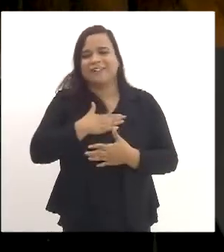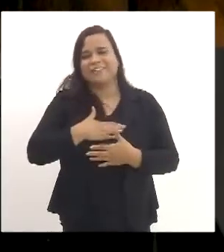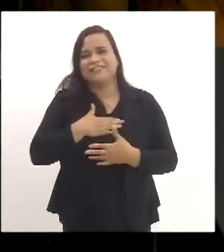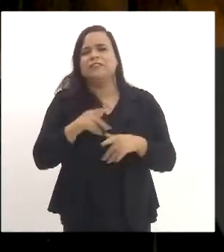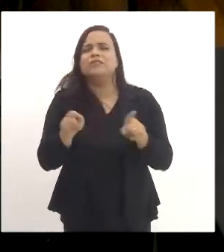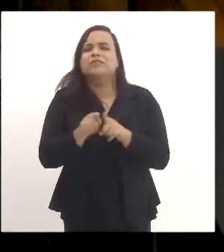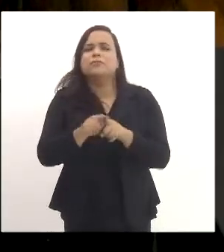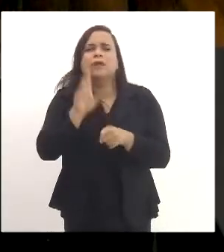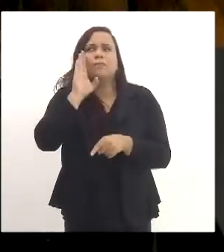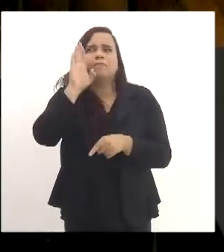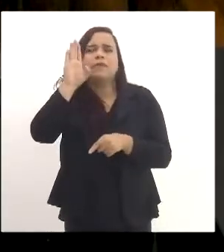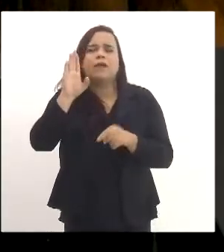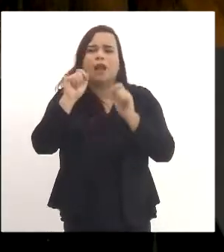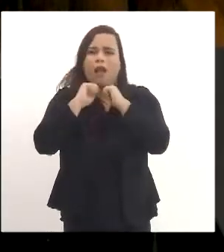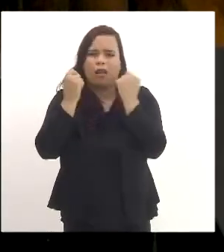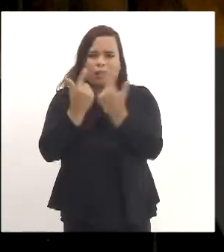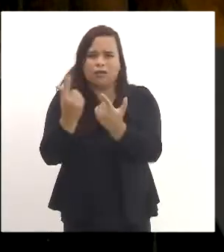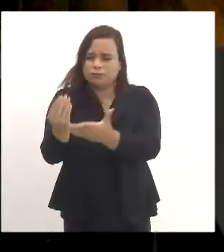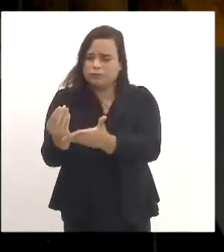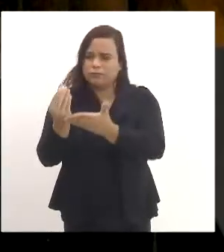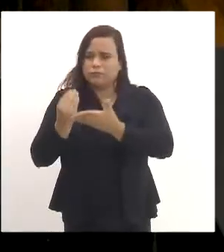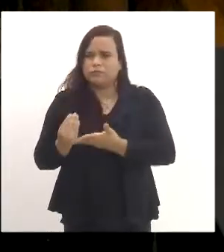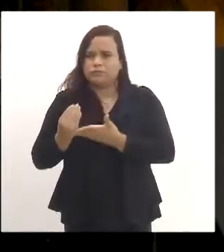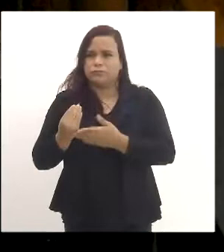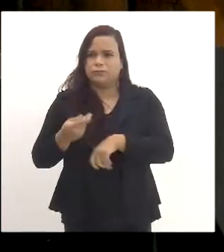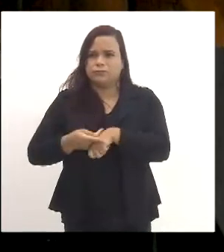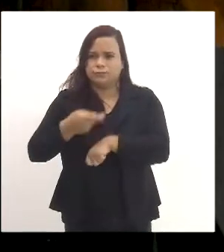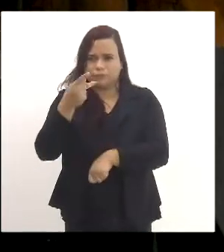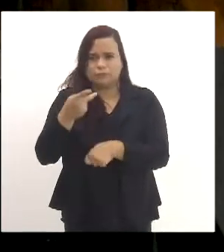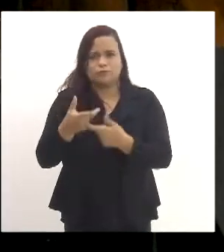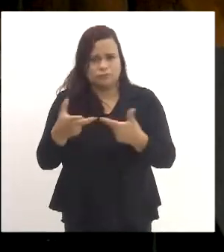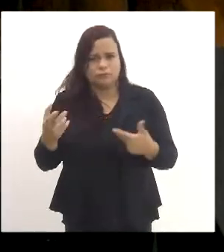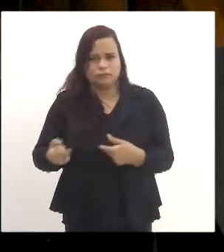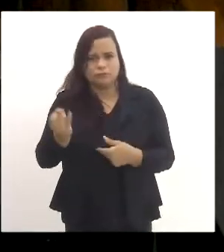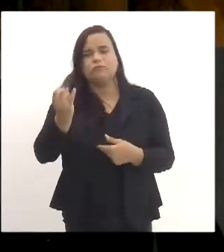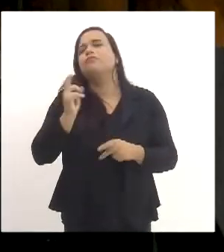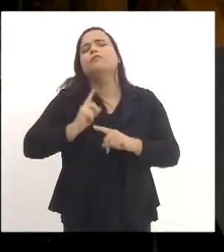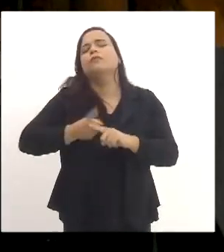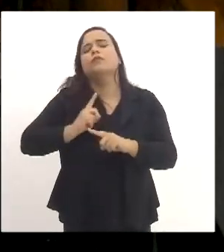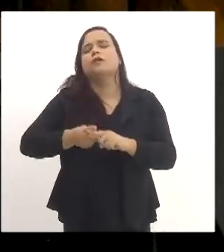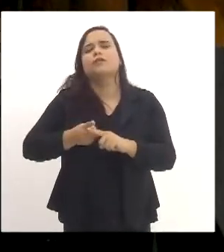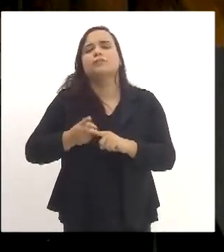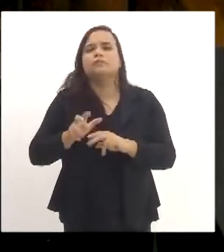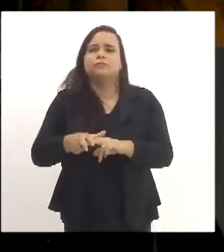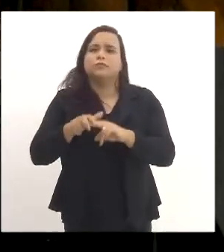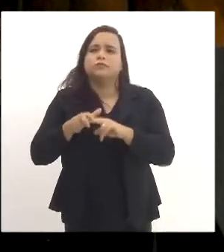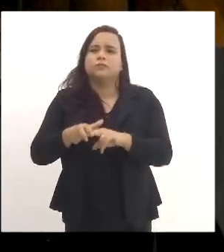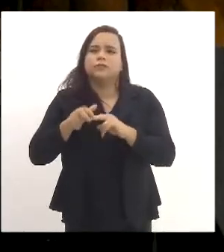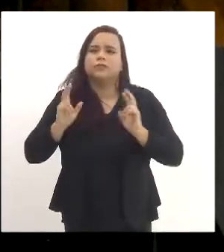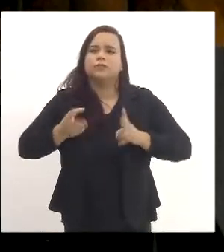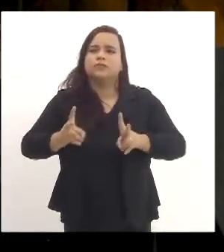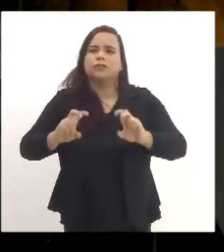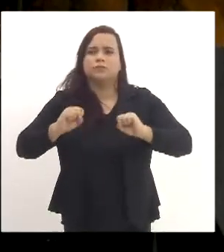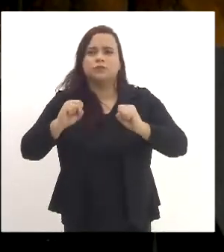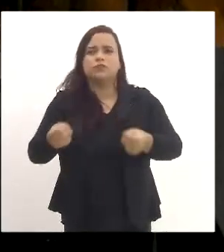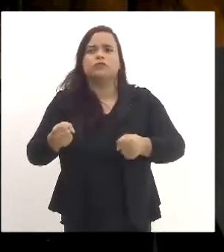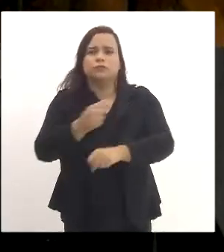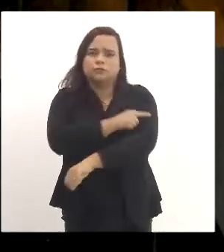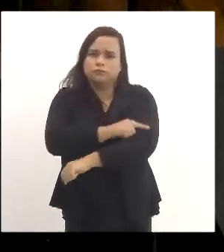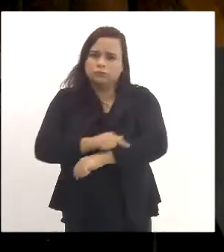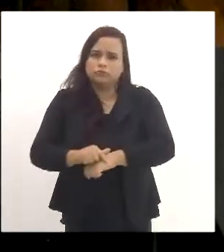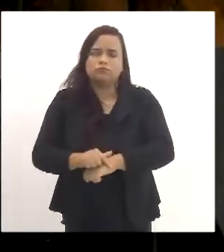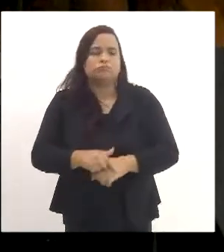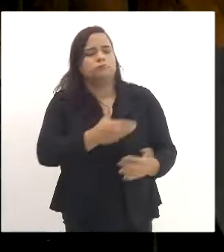que a Alerj me tenha dado esta distinção é pelo facto de me ter sempre comportado como um